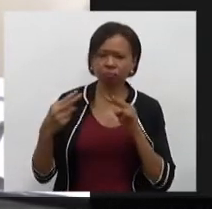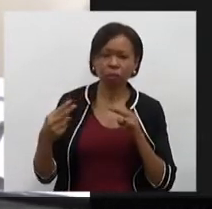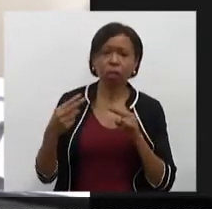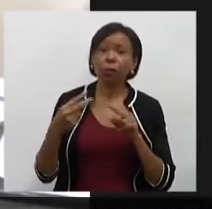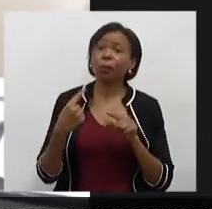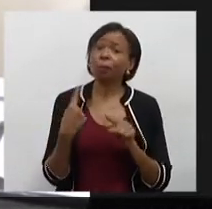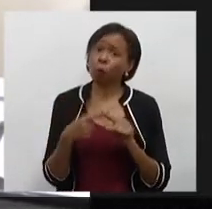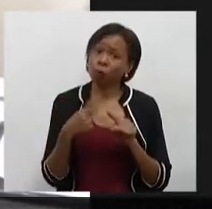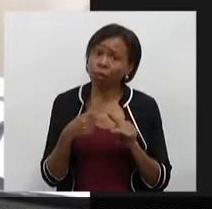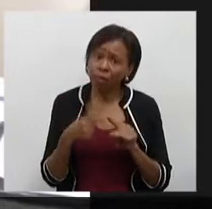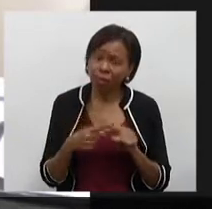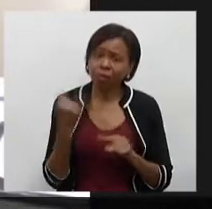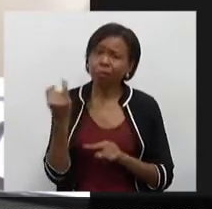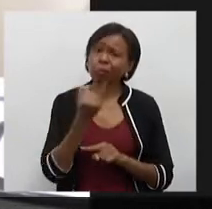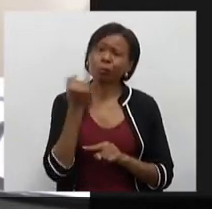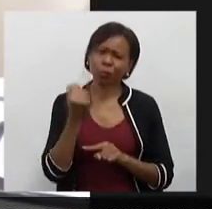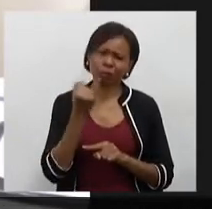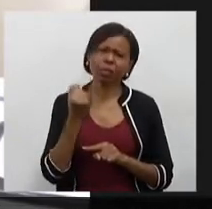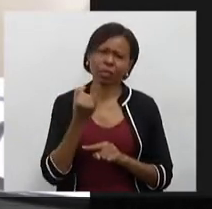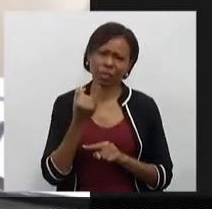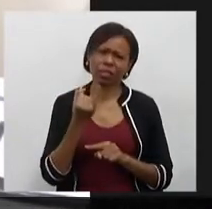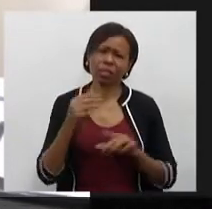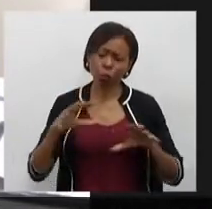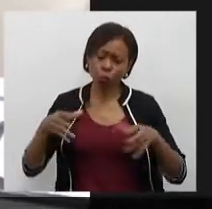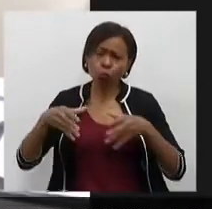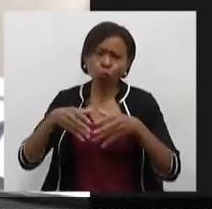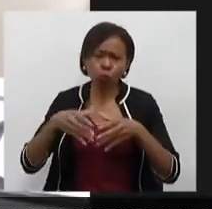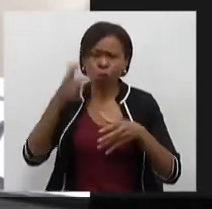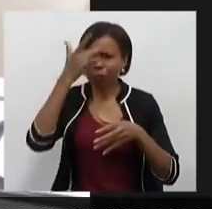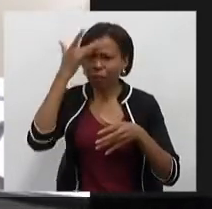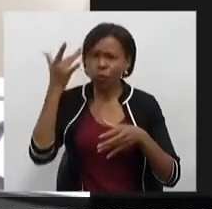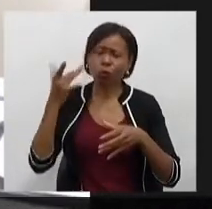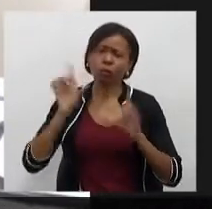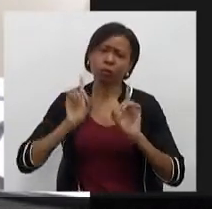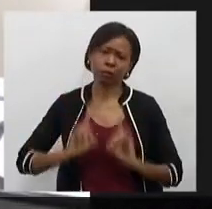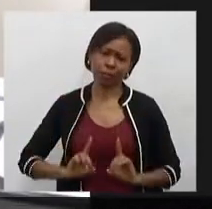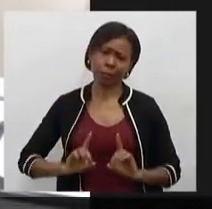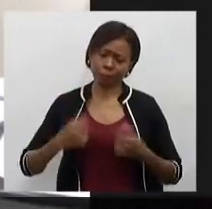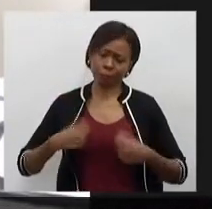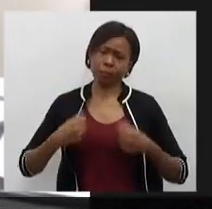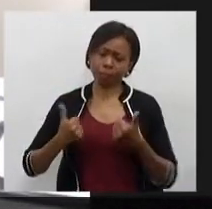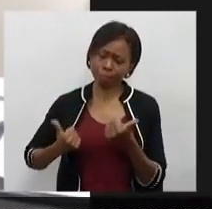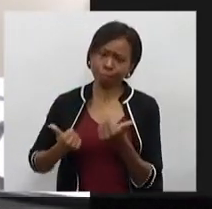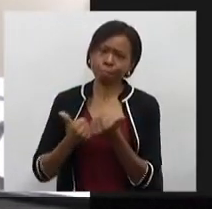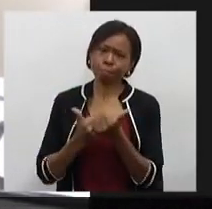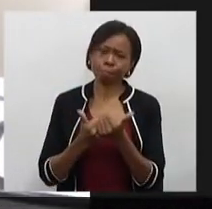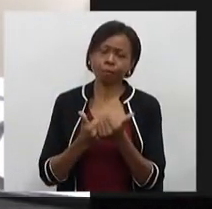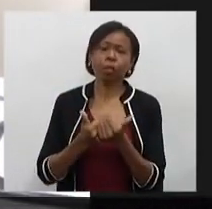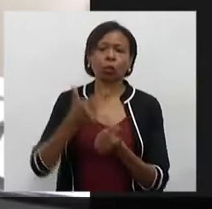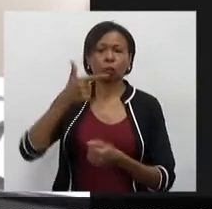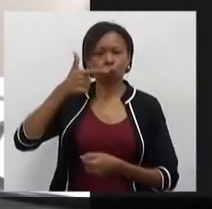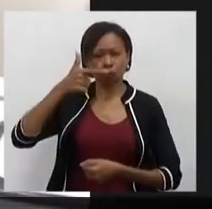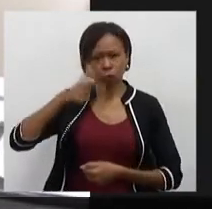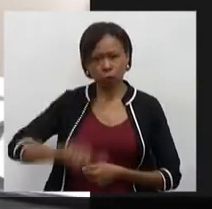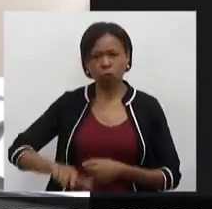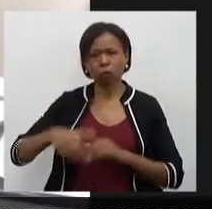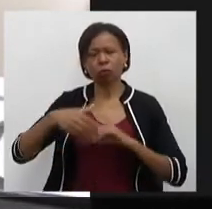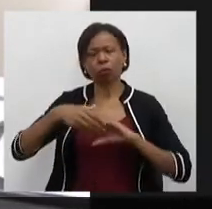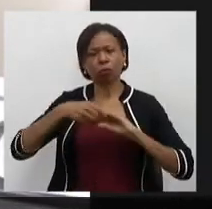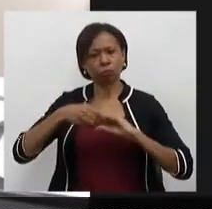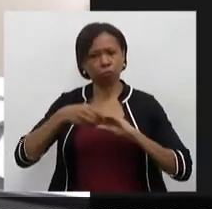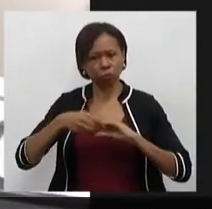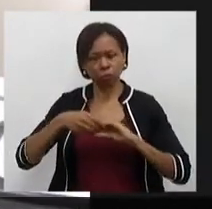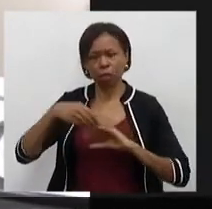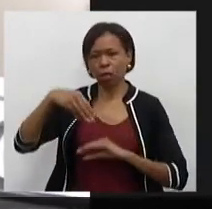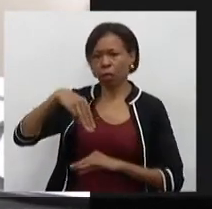grupo muito vulnerável precisa dos nossos esforços nesse momento. Então, eu quero mais uma vez aqui cumprimentar, né, a doutora Michele